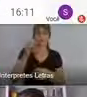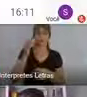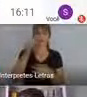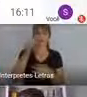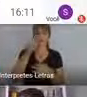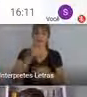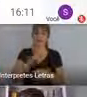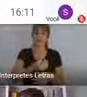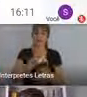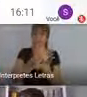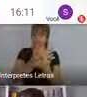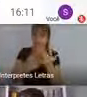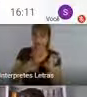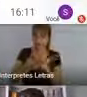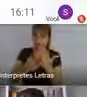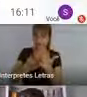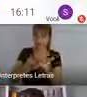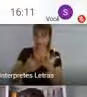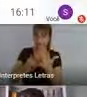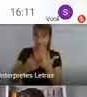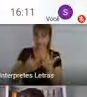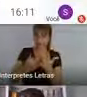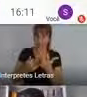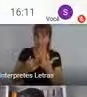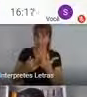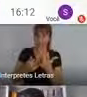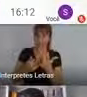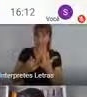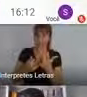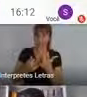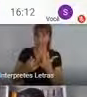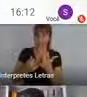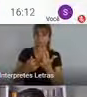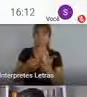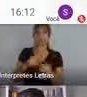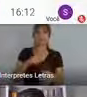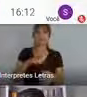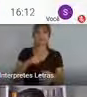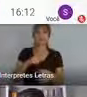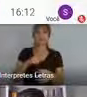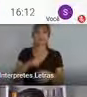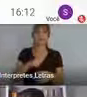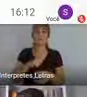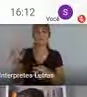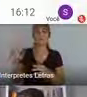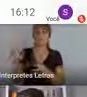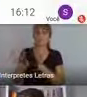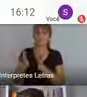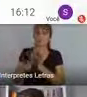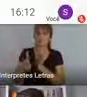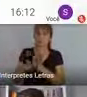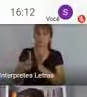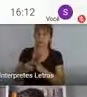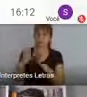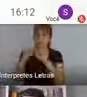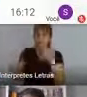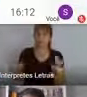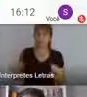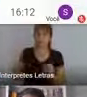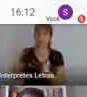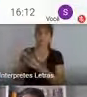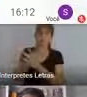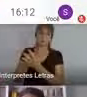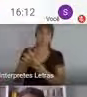esteja aqui na nossa sala. Tá? Nós temos o dispositivo do Google Attendance que contabiliza a presença.